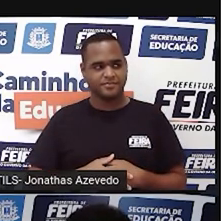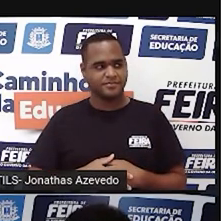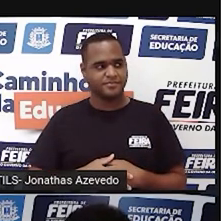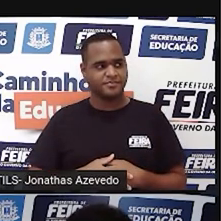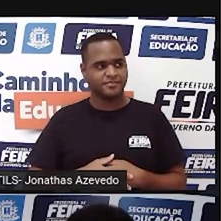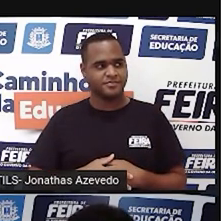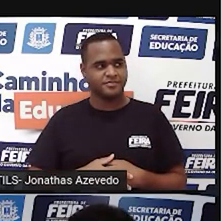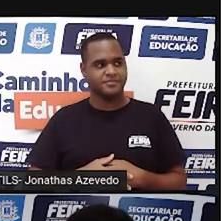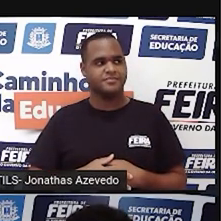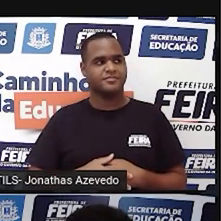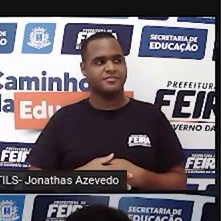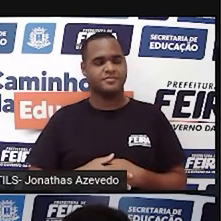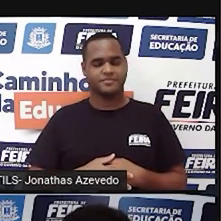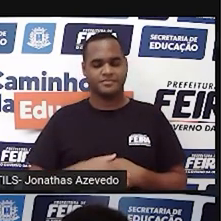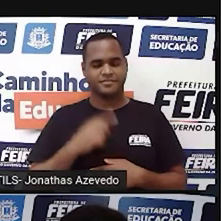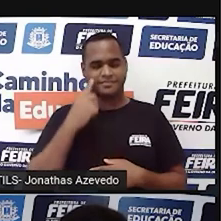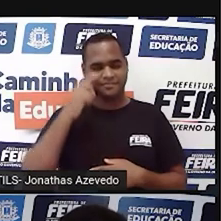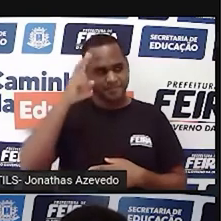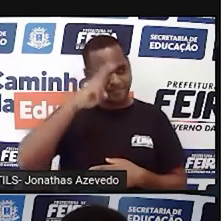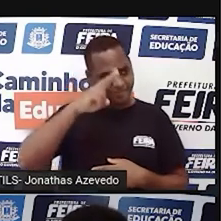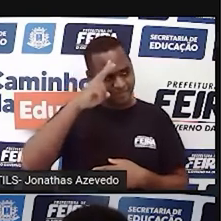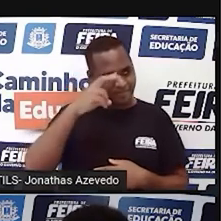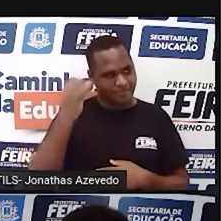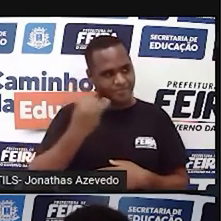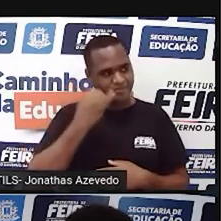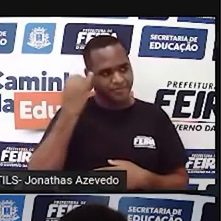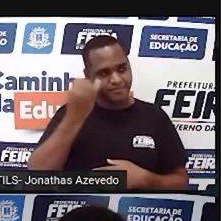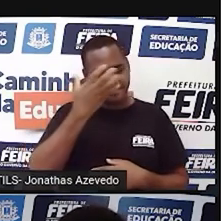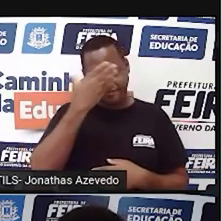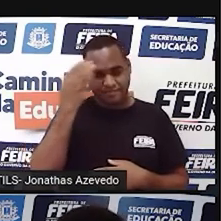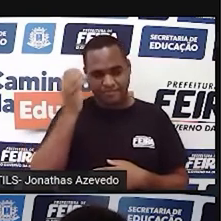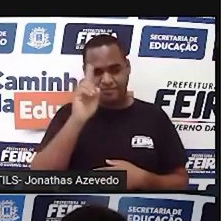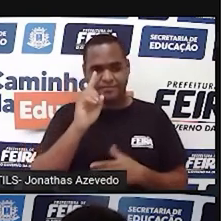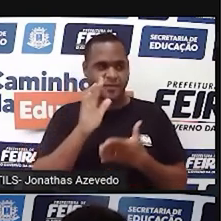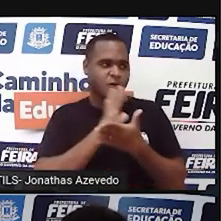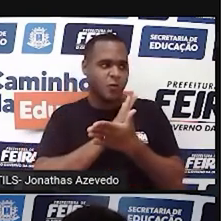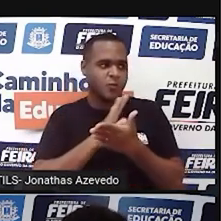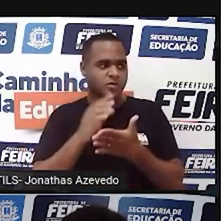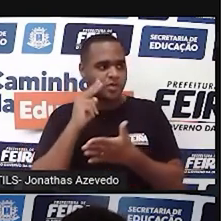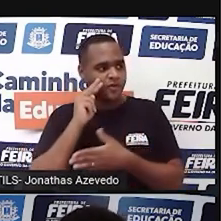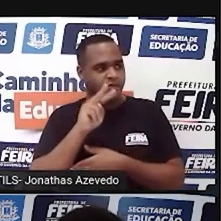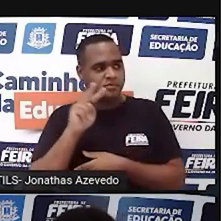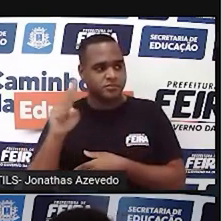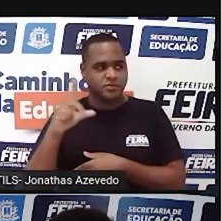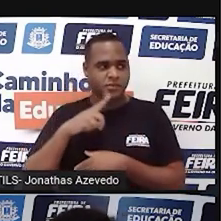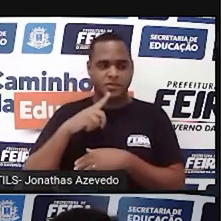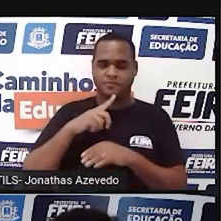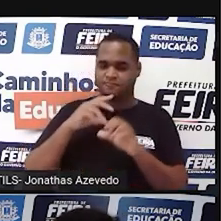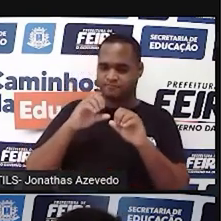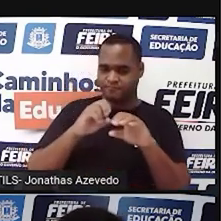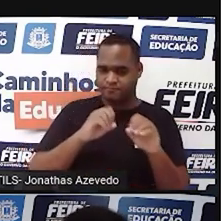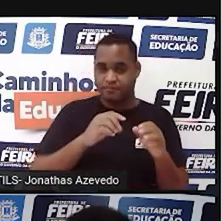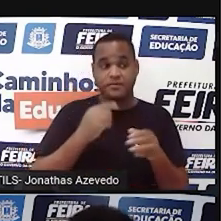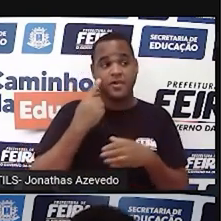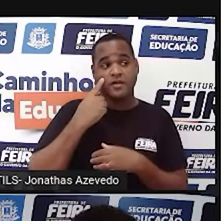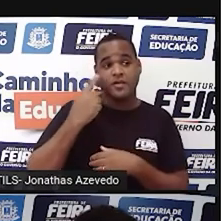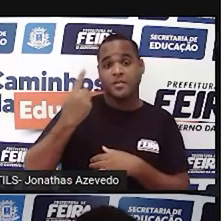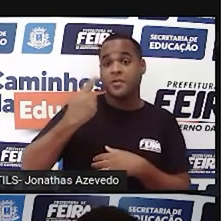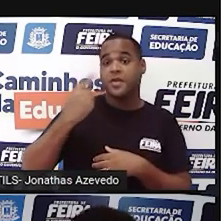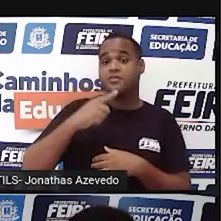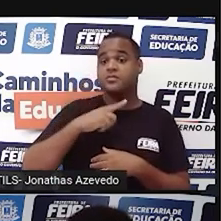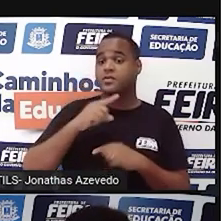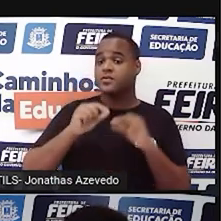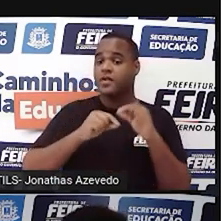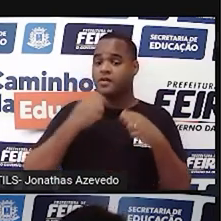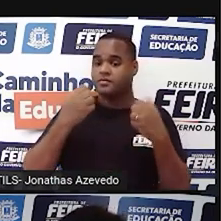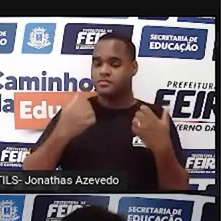vamos aqui relembrar, para a gente não esquecer, algumas coisas que a gente viu nessa aula. Primeiro a gente viu que tudo à nossa volta